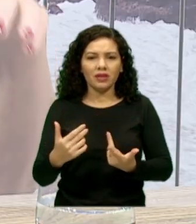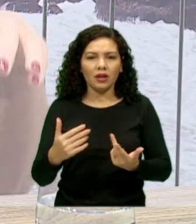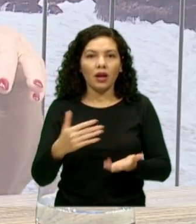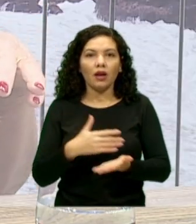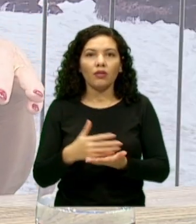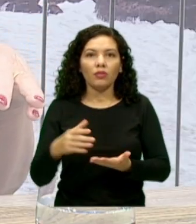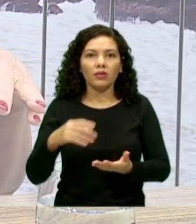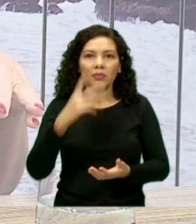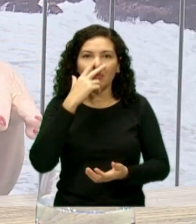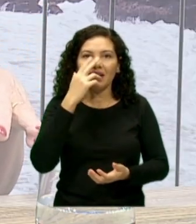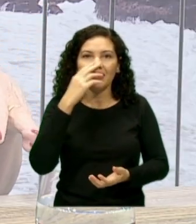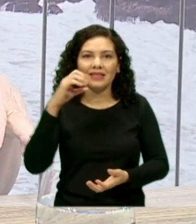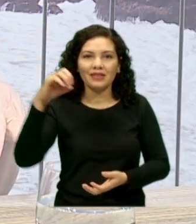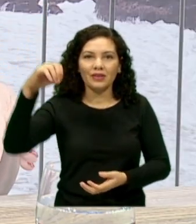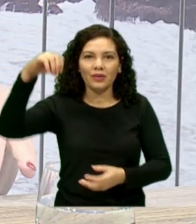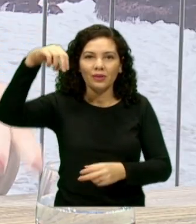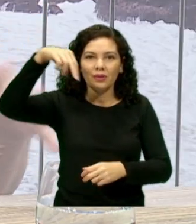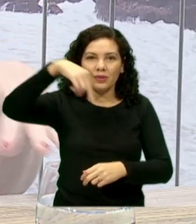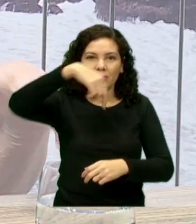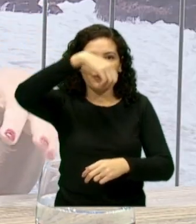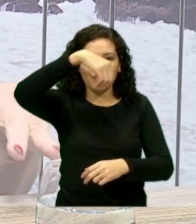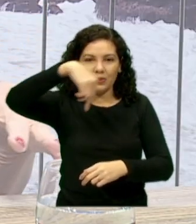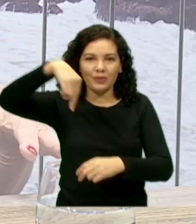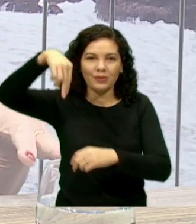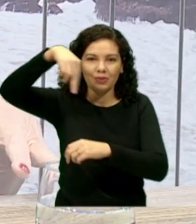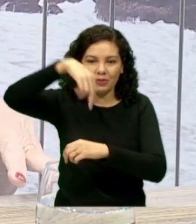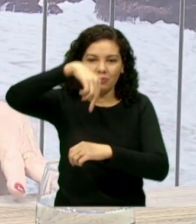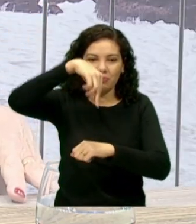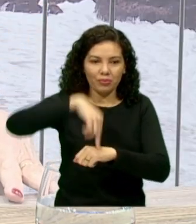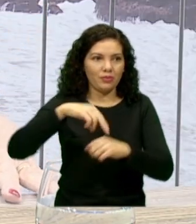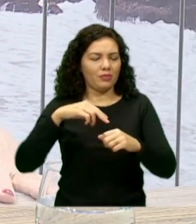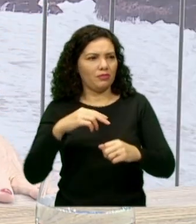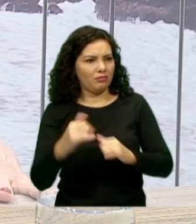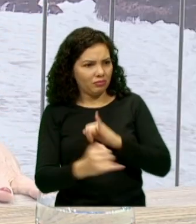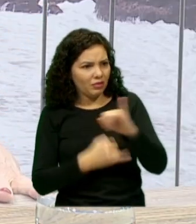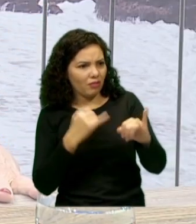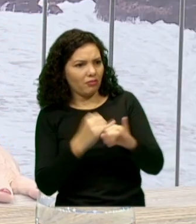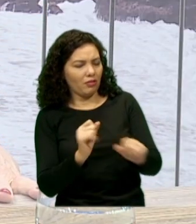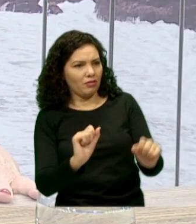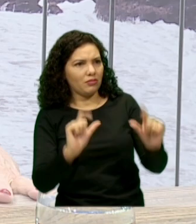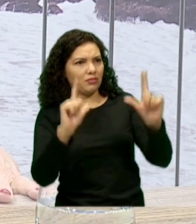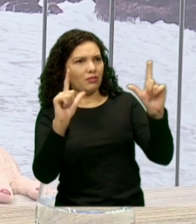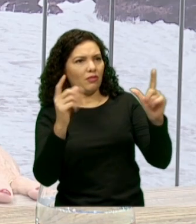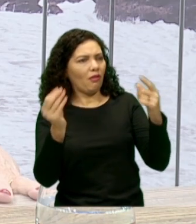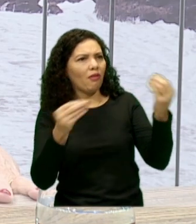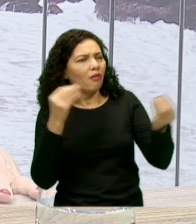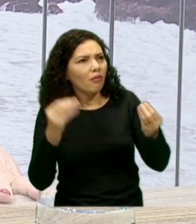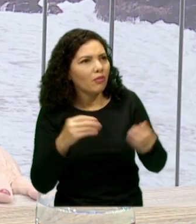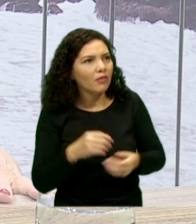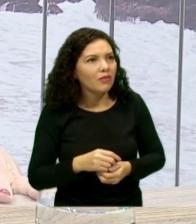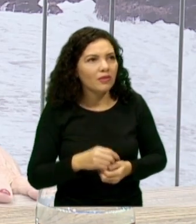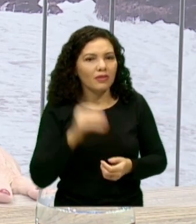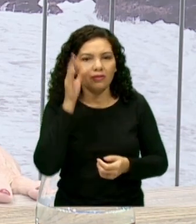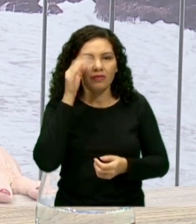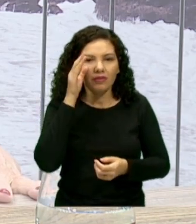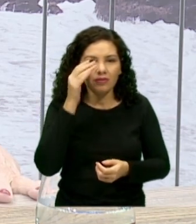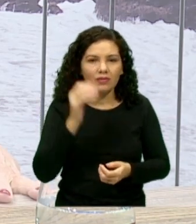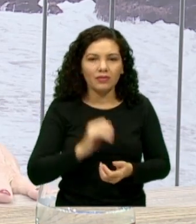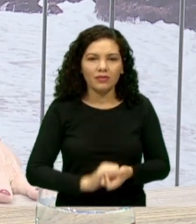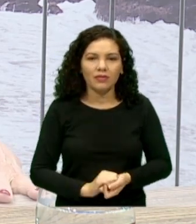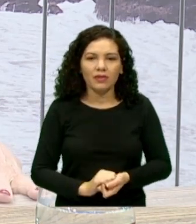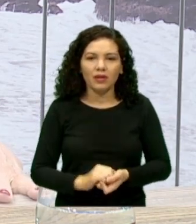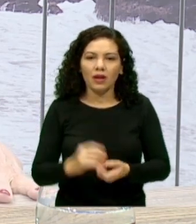de paraquedas no digital. E eu vejo